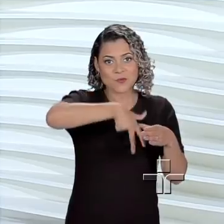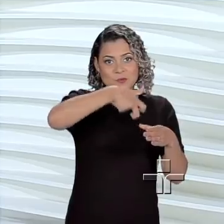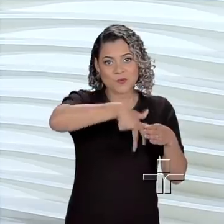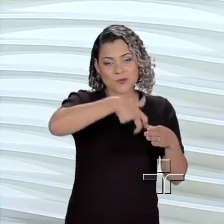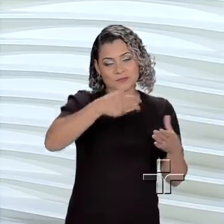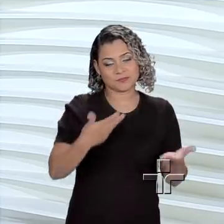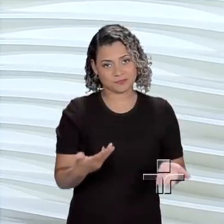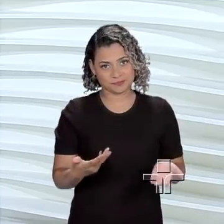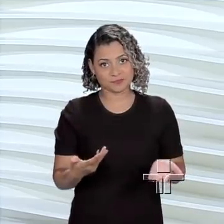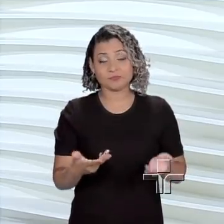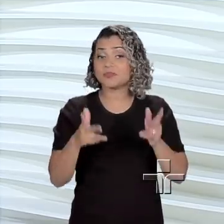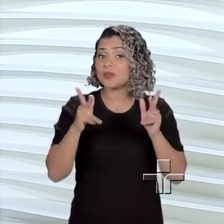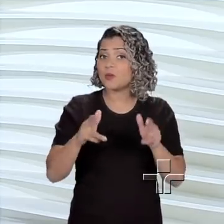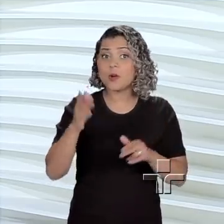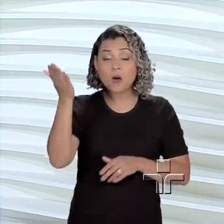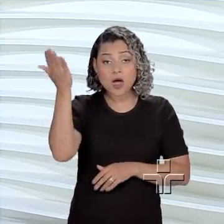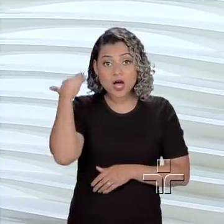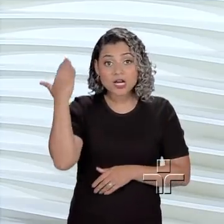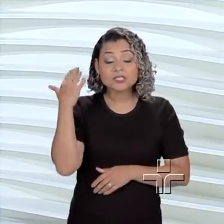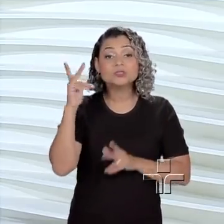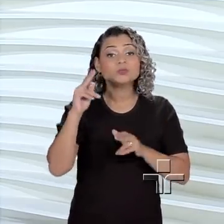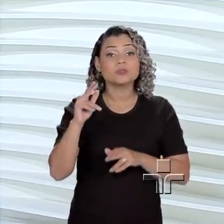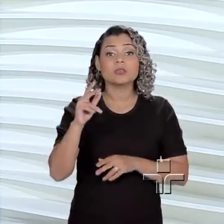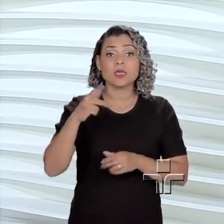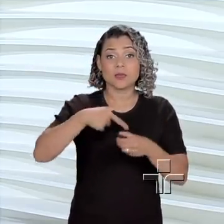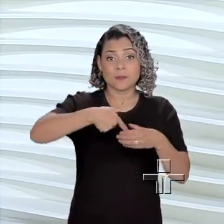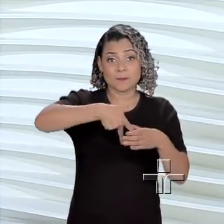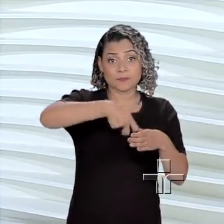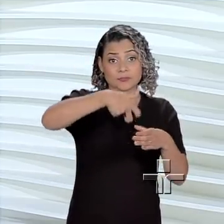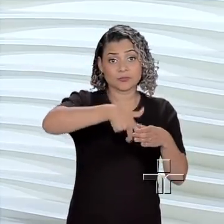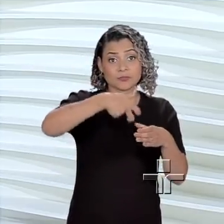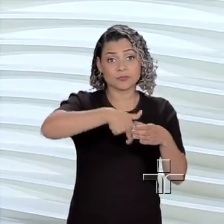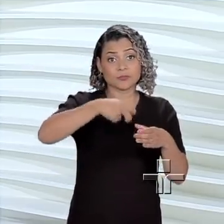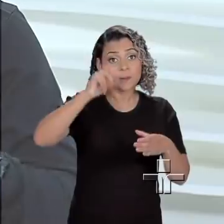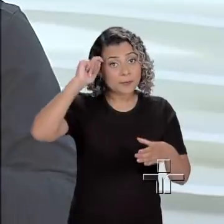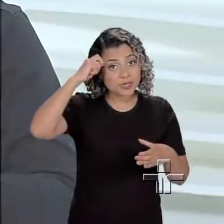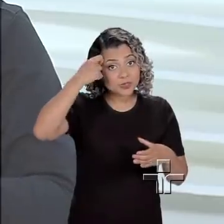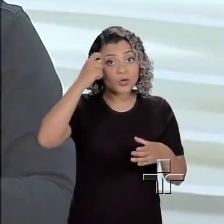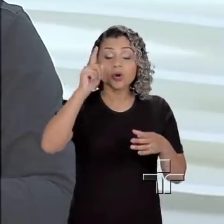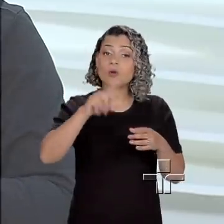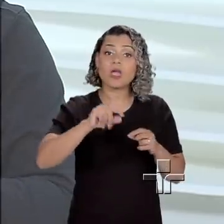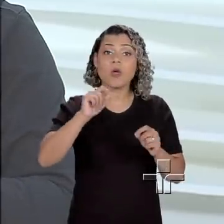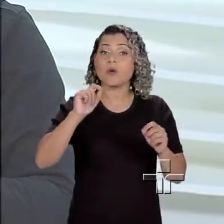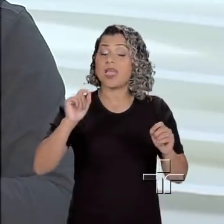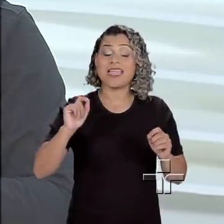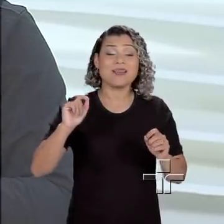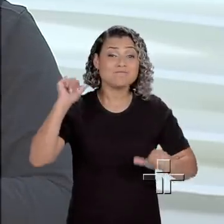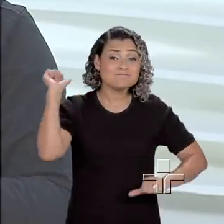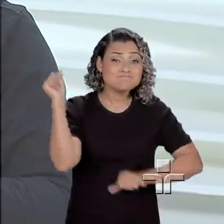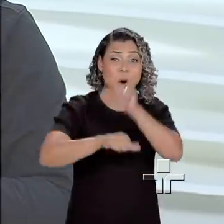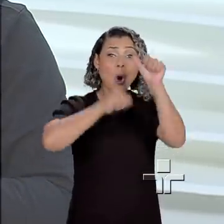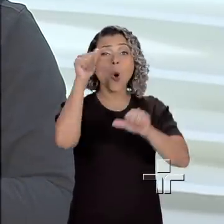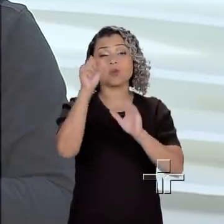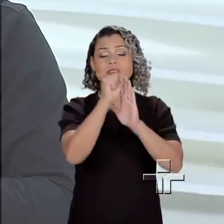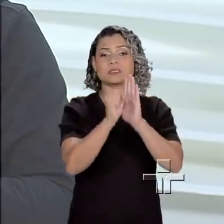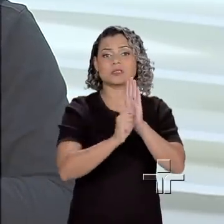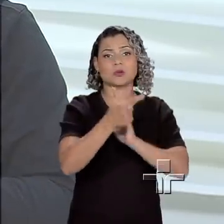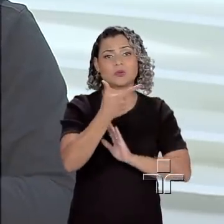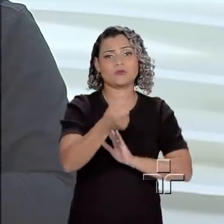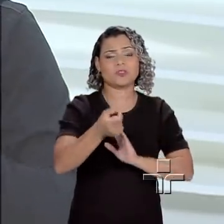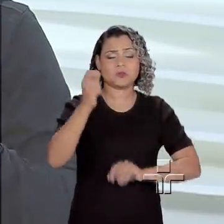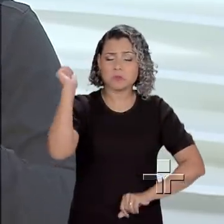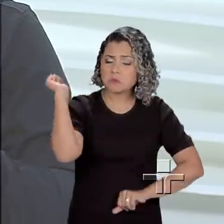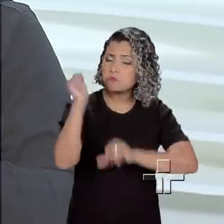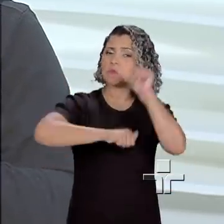era o petróleo. Petróleo era a nova forma de energia que ia mover o mundo, como realmente moveu durante todo o século XX.